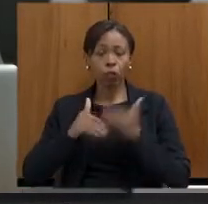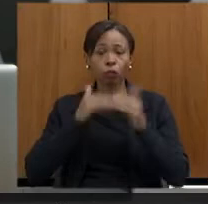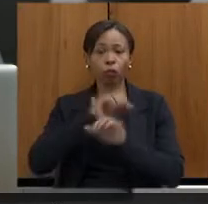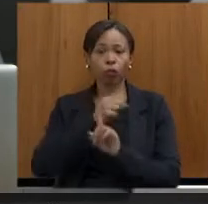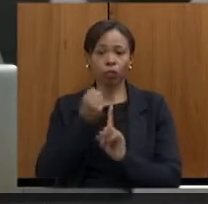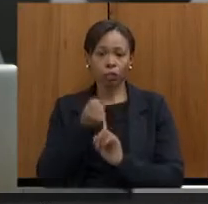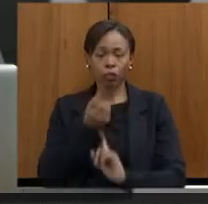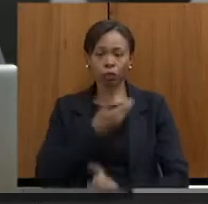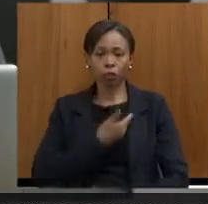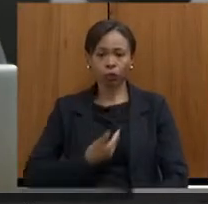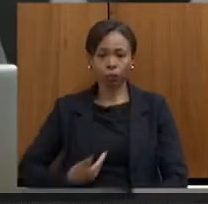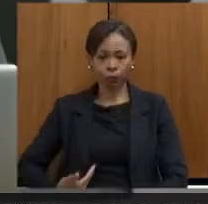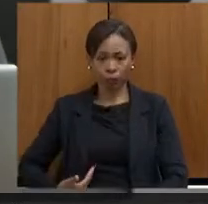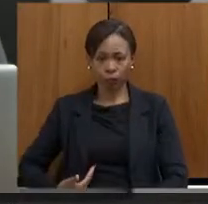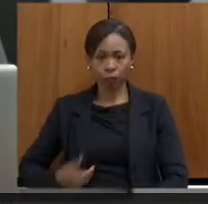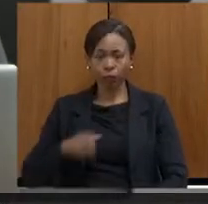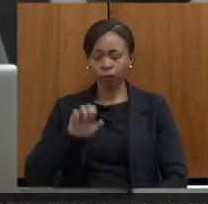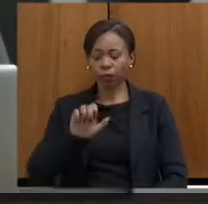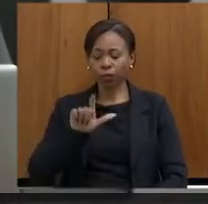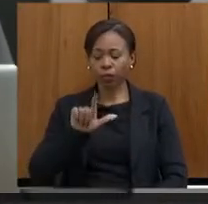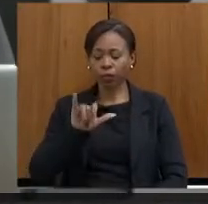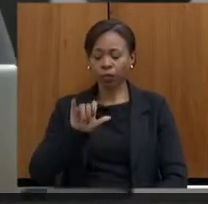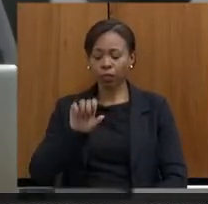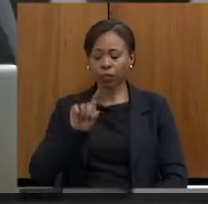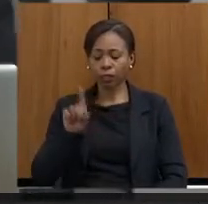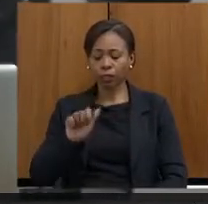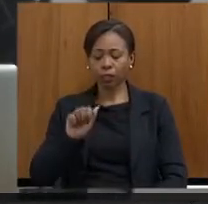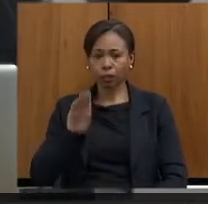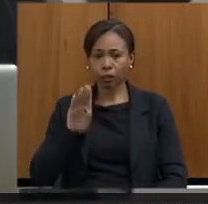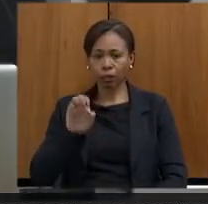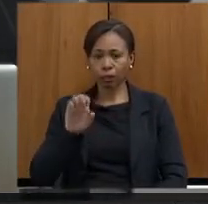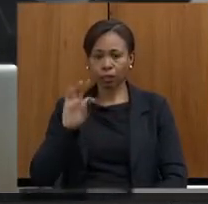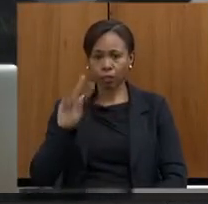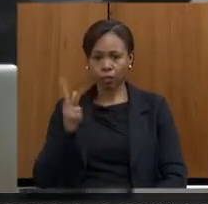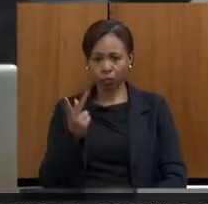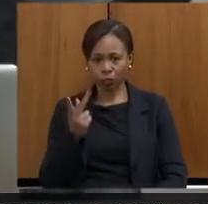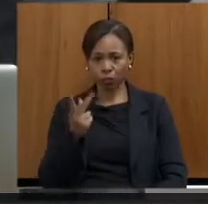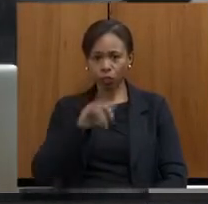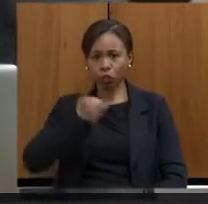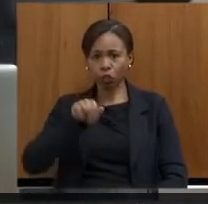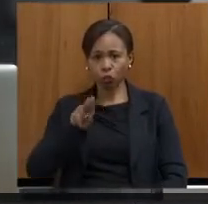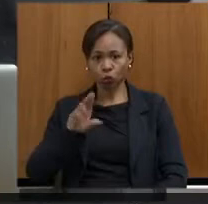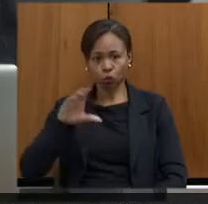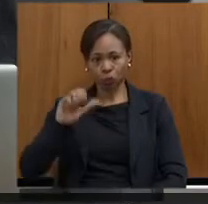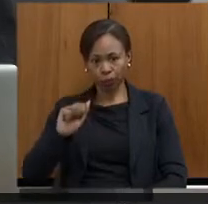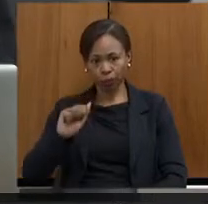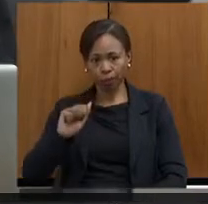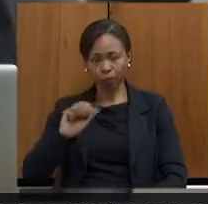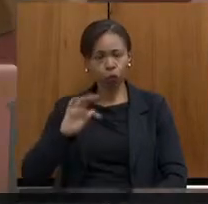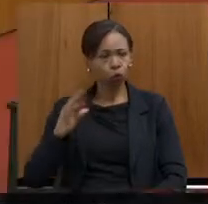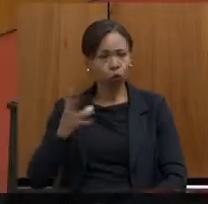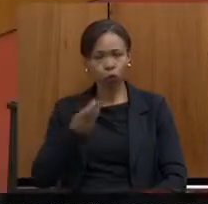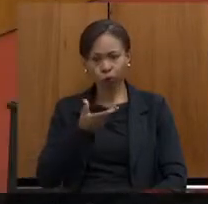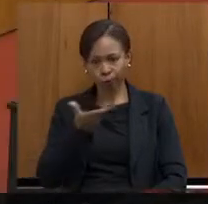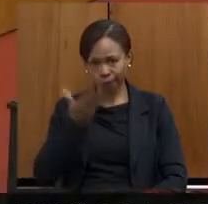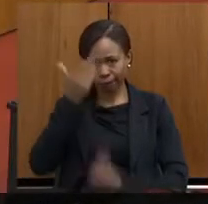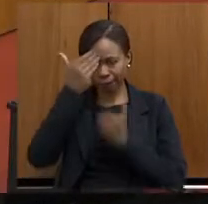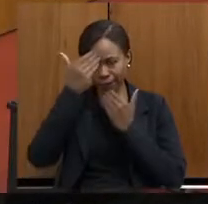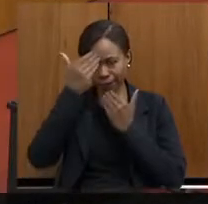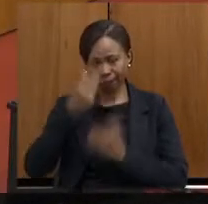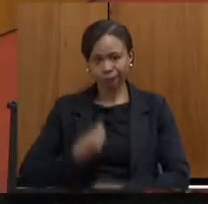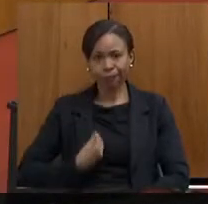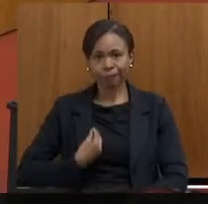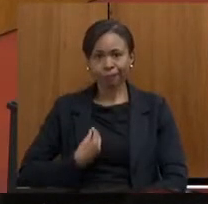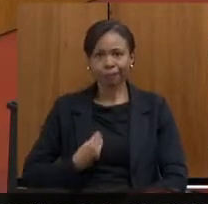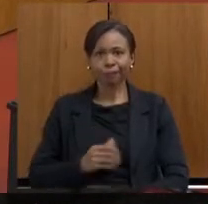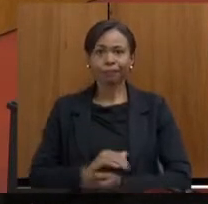Social, secretária Elizabeth Jucá e Melo Jacomete. Obrigada pela presença de todos.